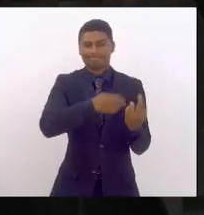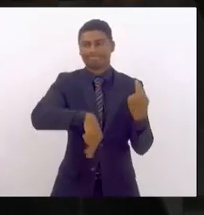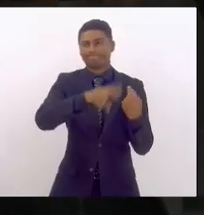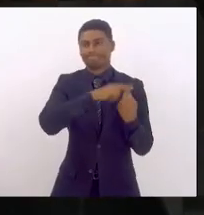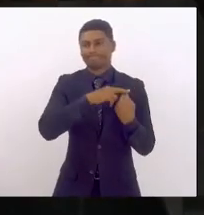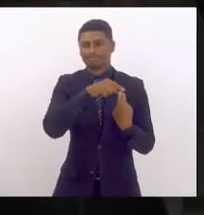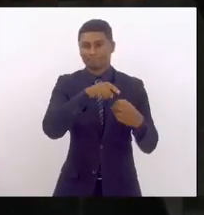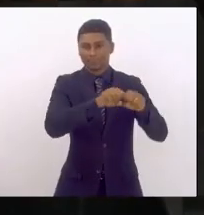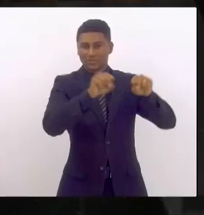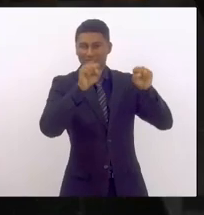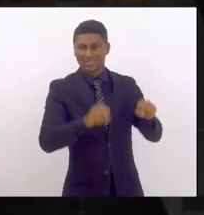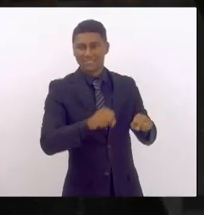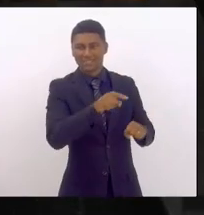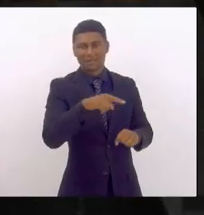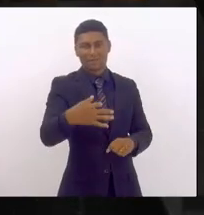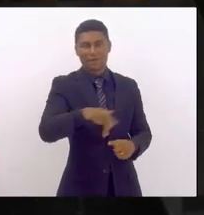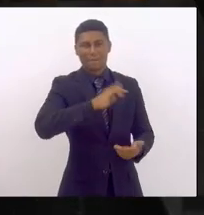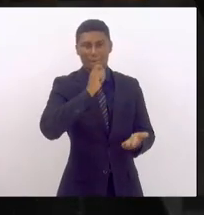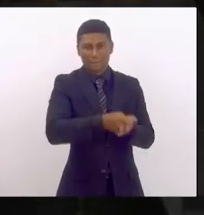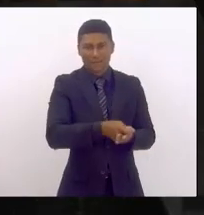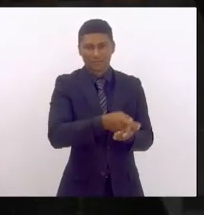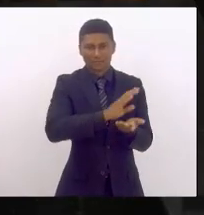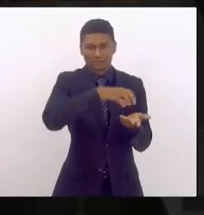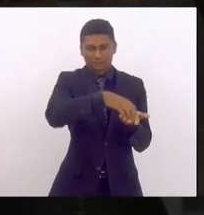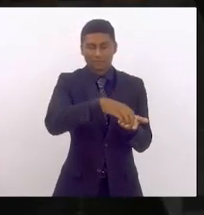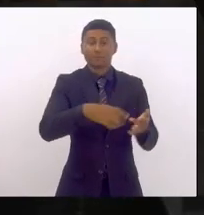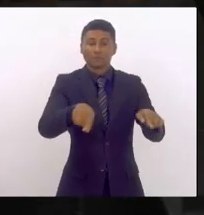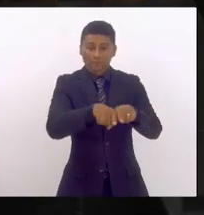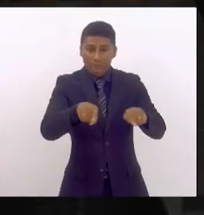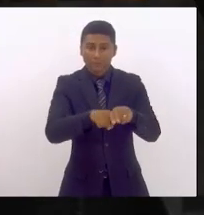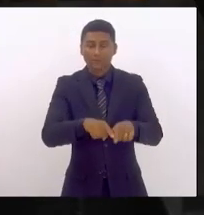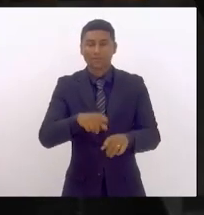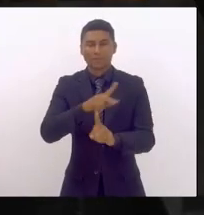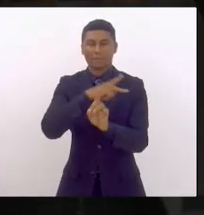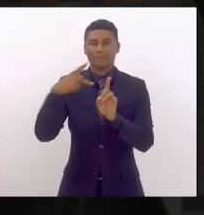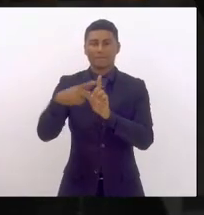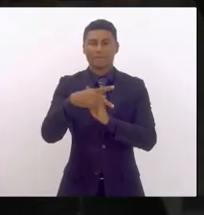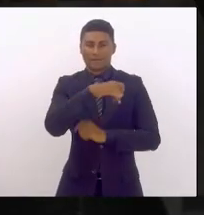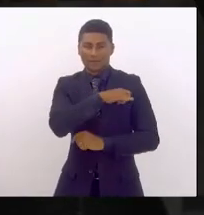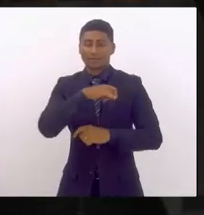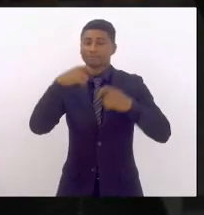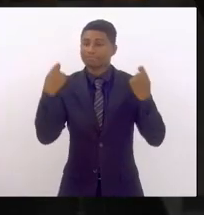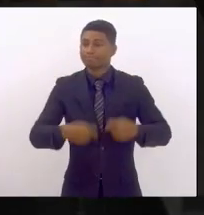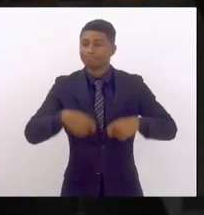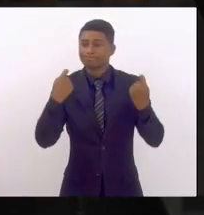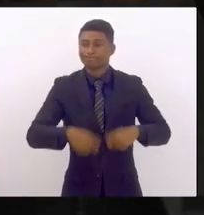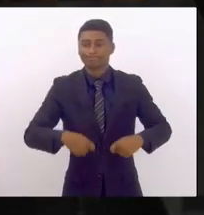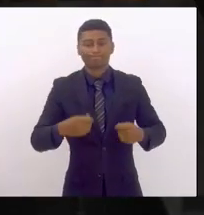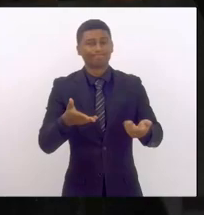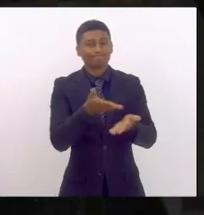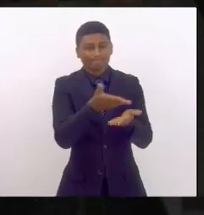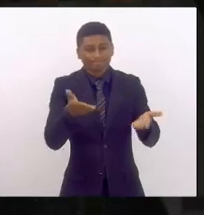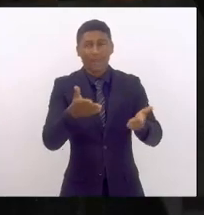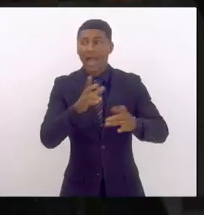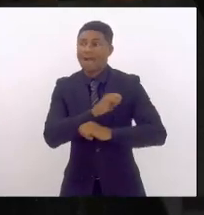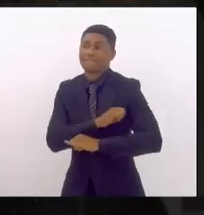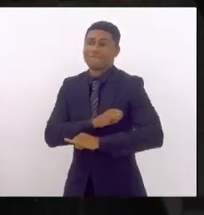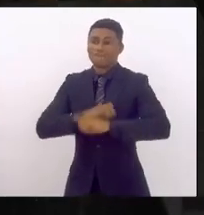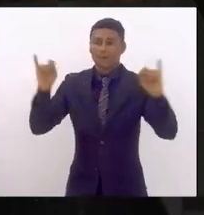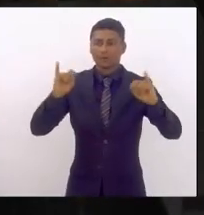pelo sistema de gestão de folha de pagamento e o rio previdência deverão promover a sua Ampla divulgação